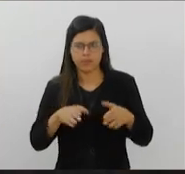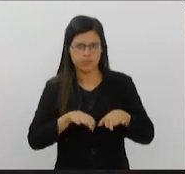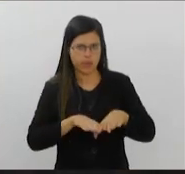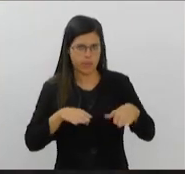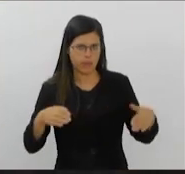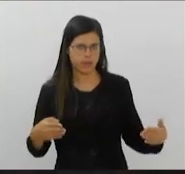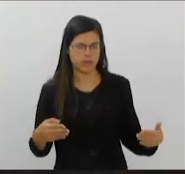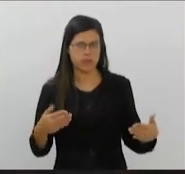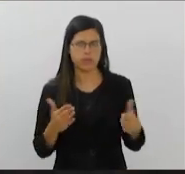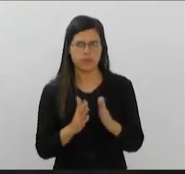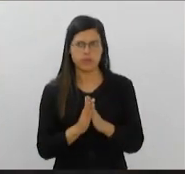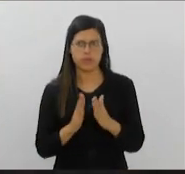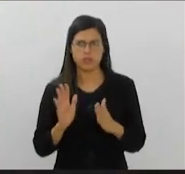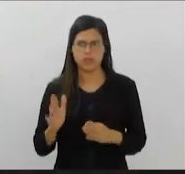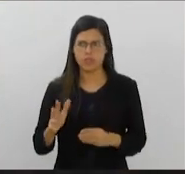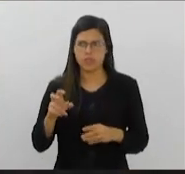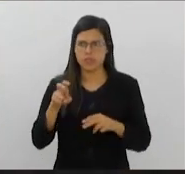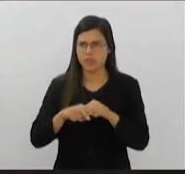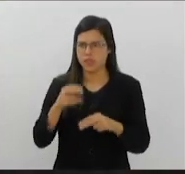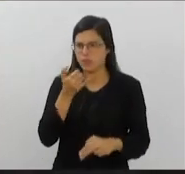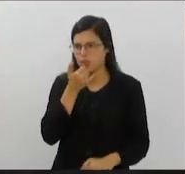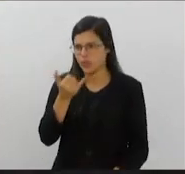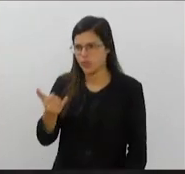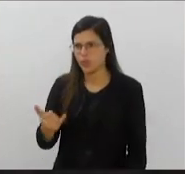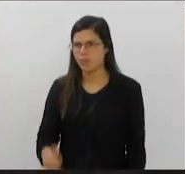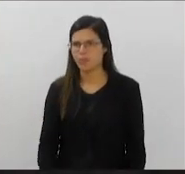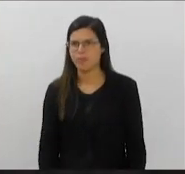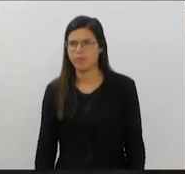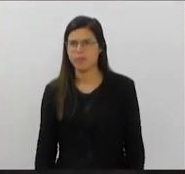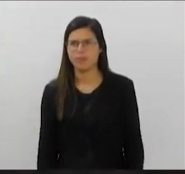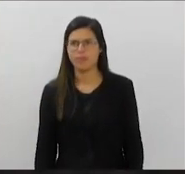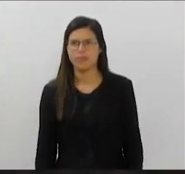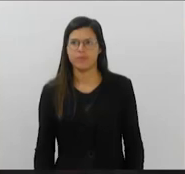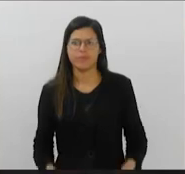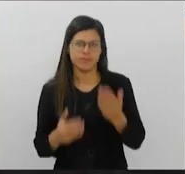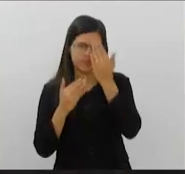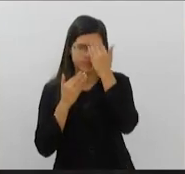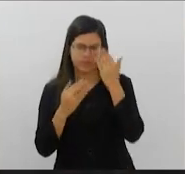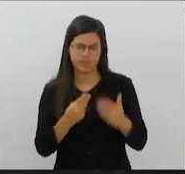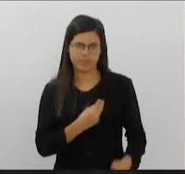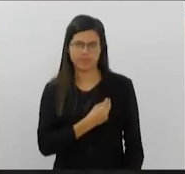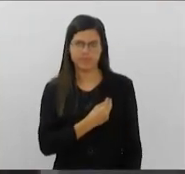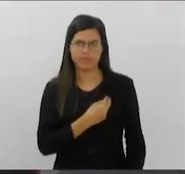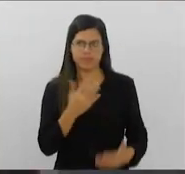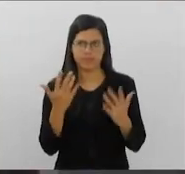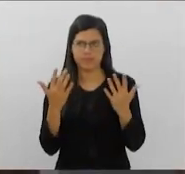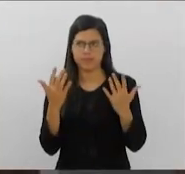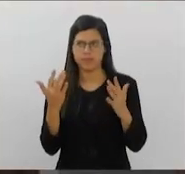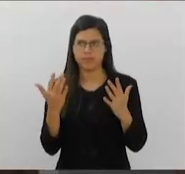favor. Ah, já está sentada. Desculpa, Mari. Muito obrigado pela presença.